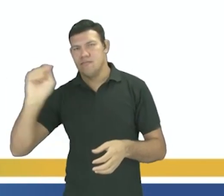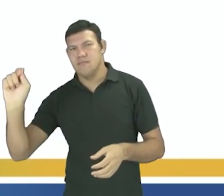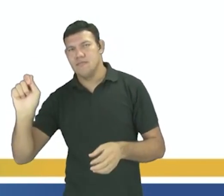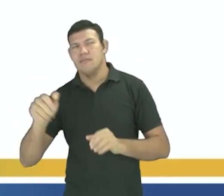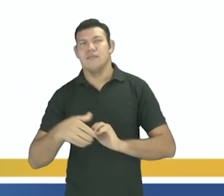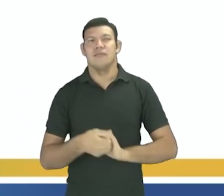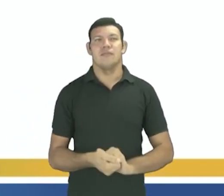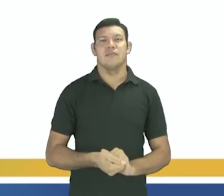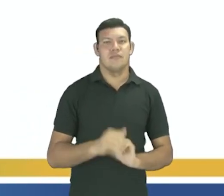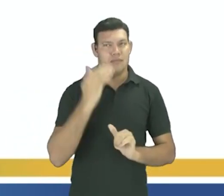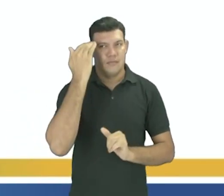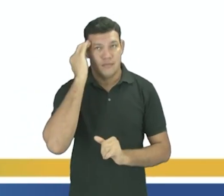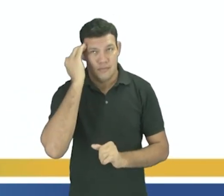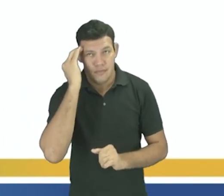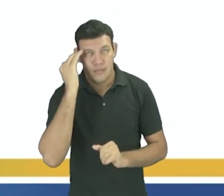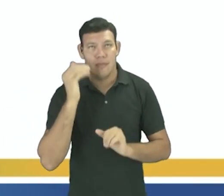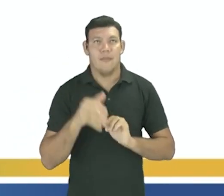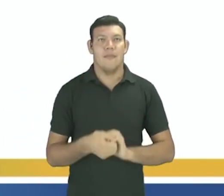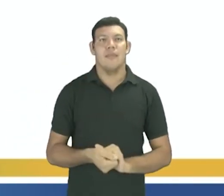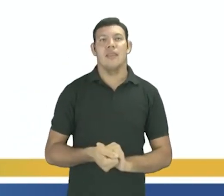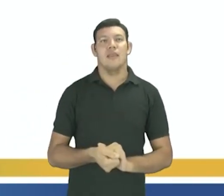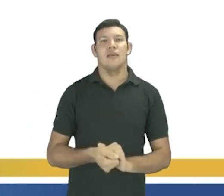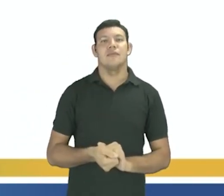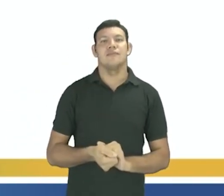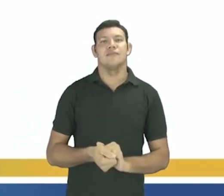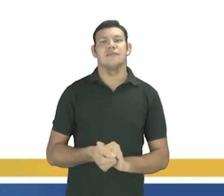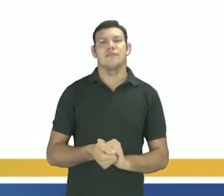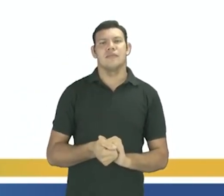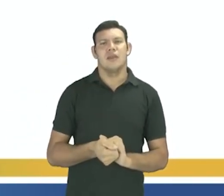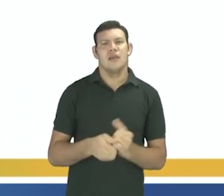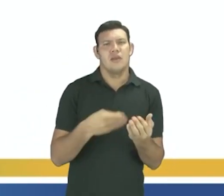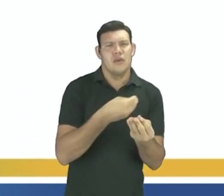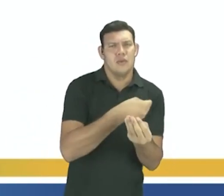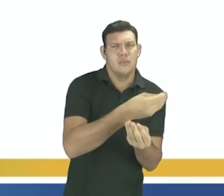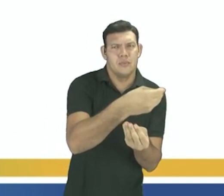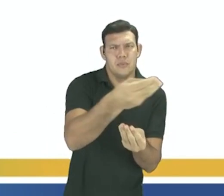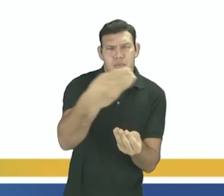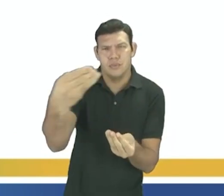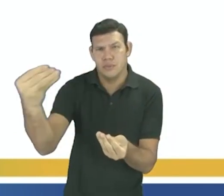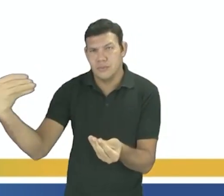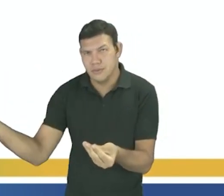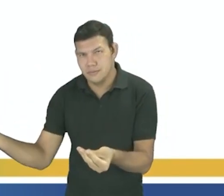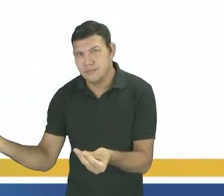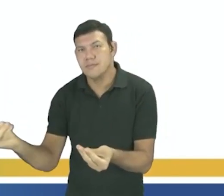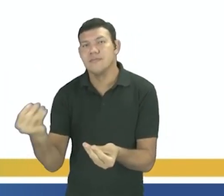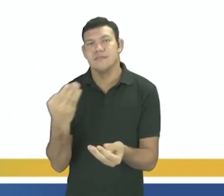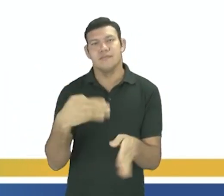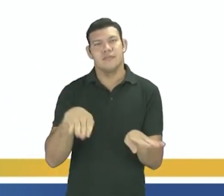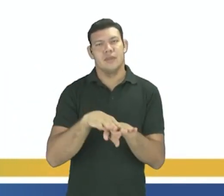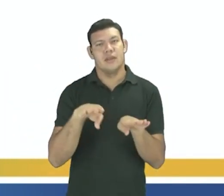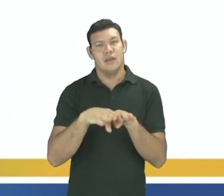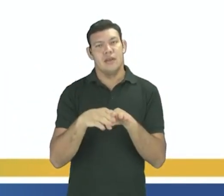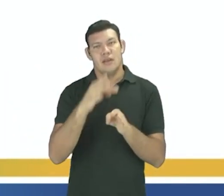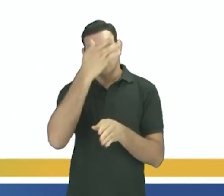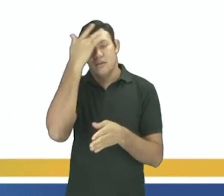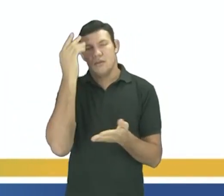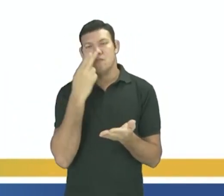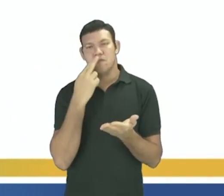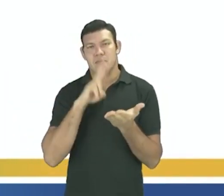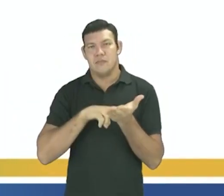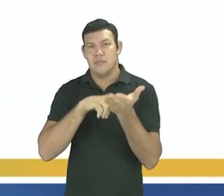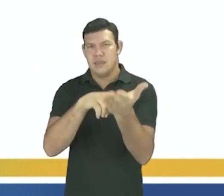entender? Então, esse destinatário e o remetente da carta aberta, portanto, não são